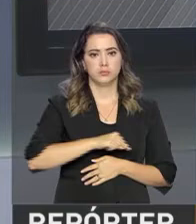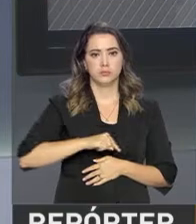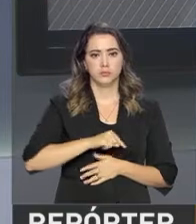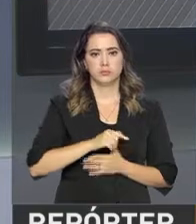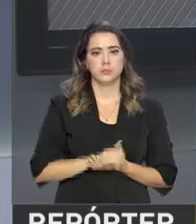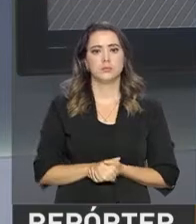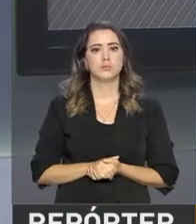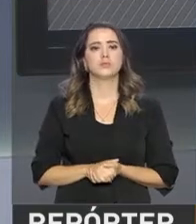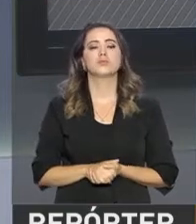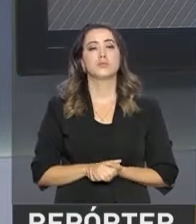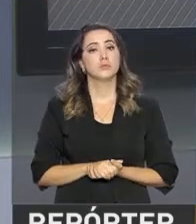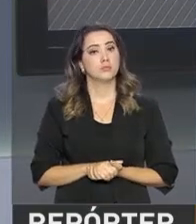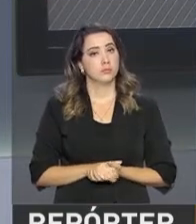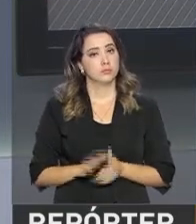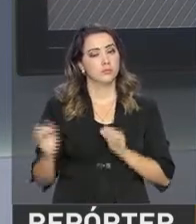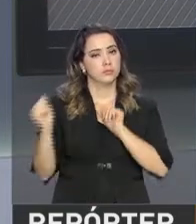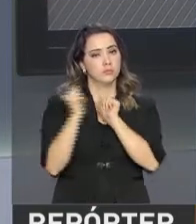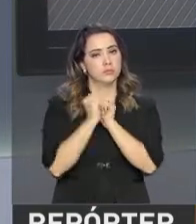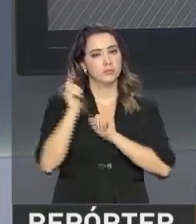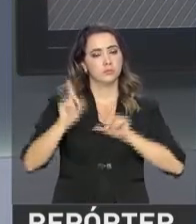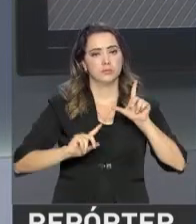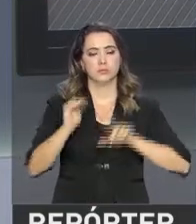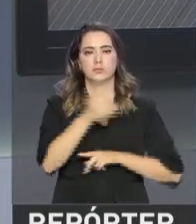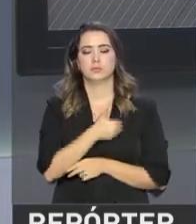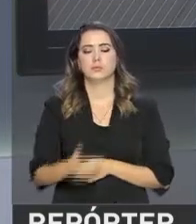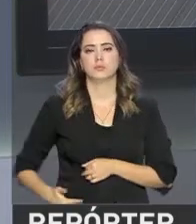da NBR na internet. Continue com a